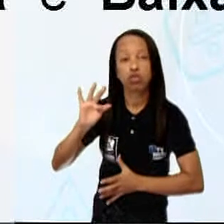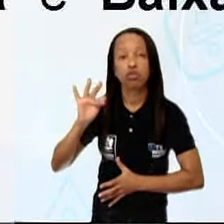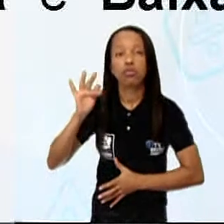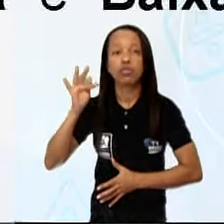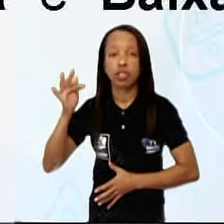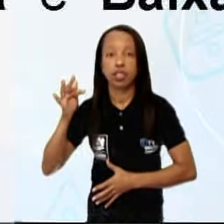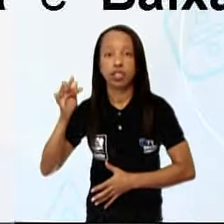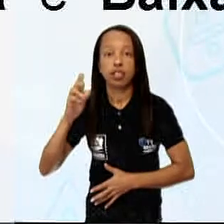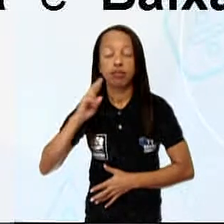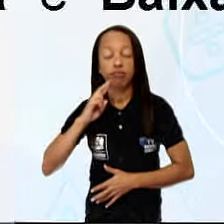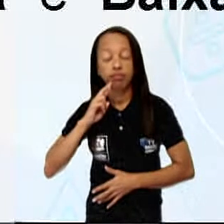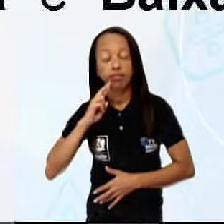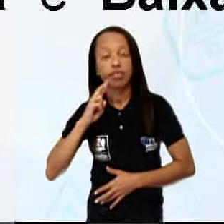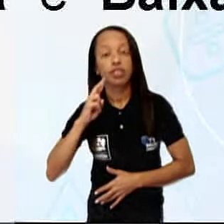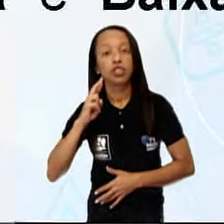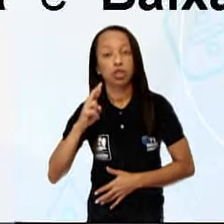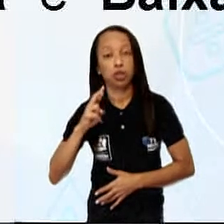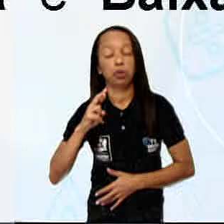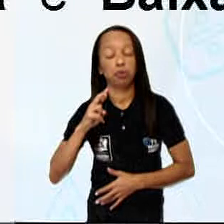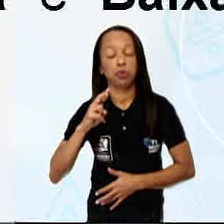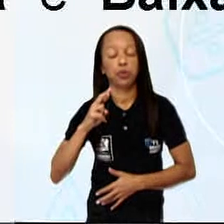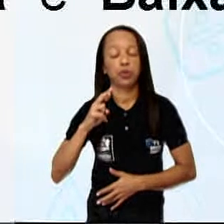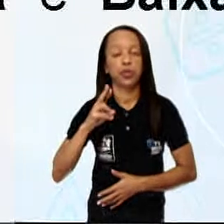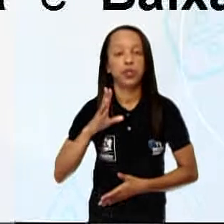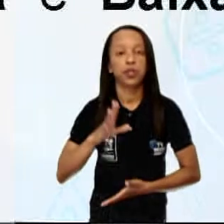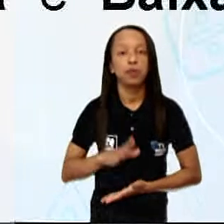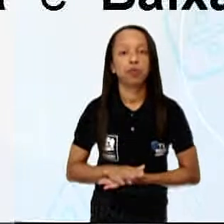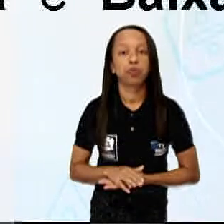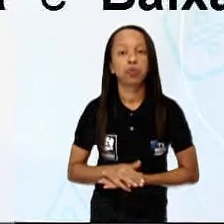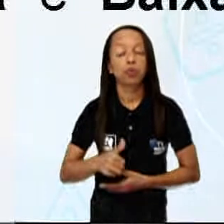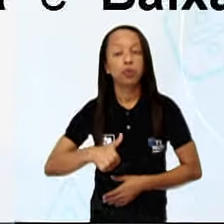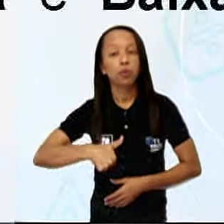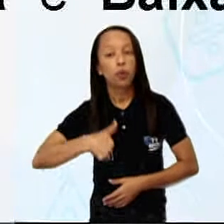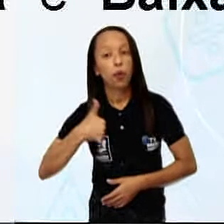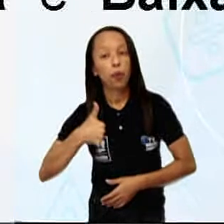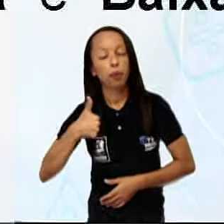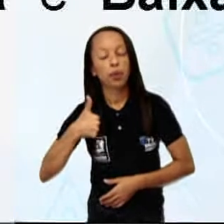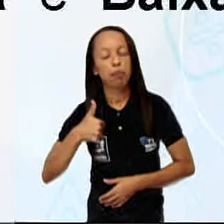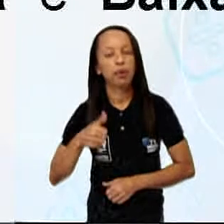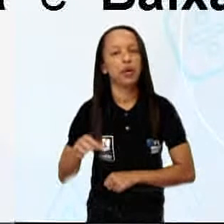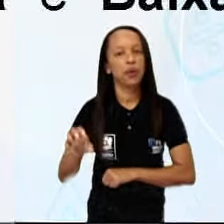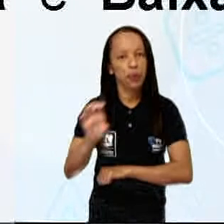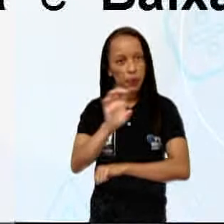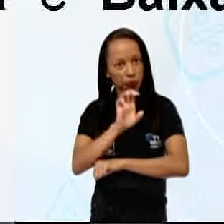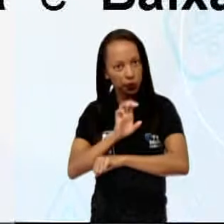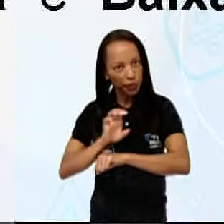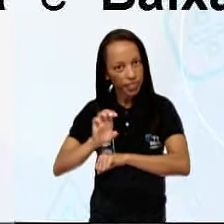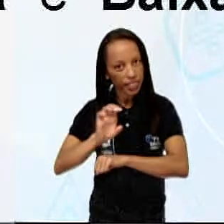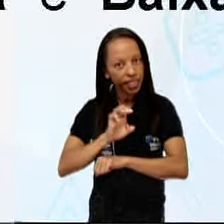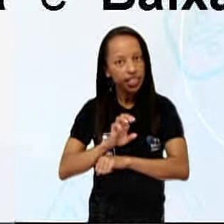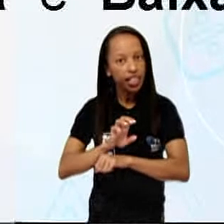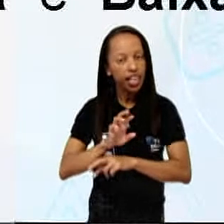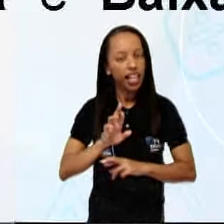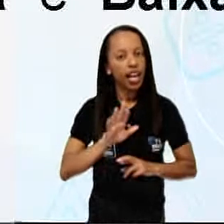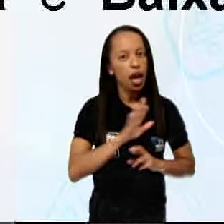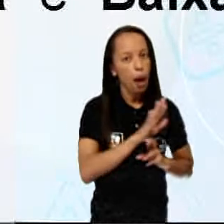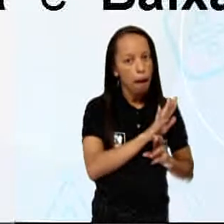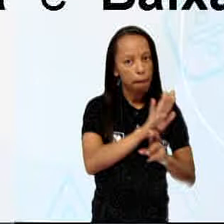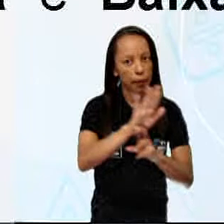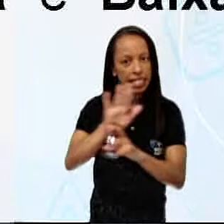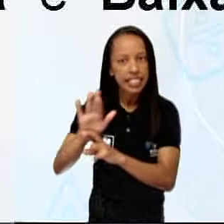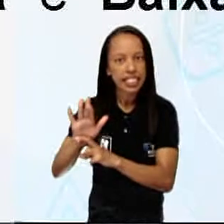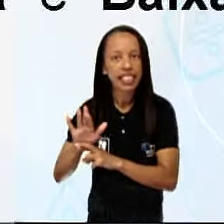direitinho, vai entender e vai conseguir dizer. Temos o primeiro Estado, tá certo? Que era representado pelos membros da Igreja